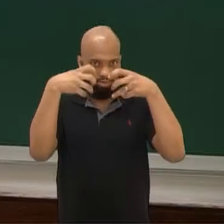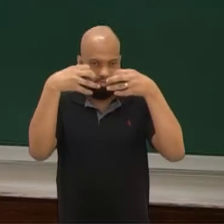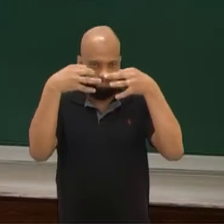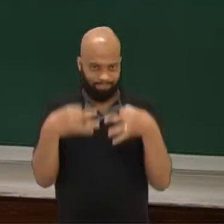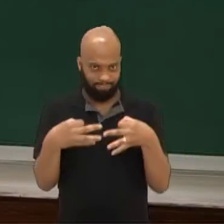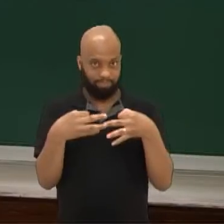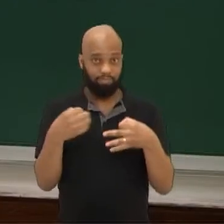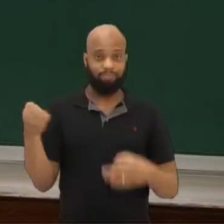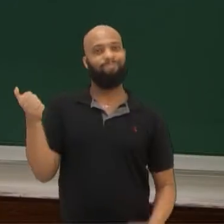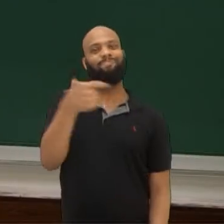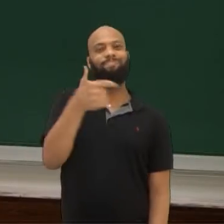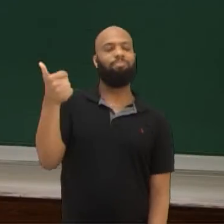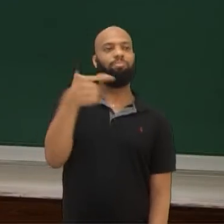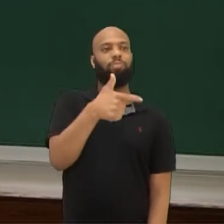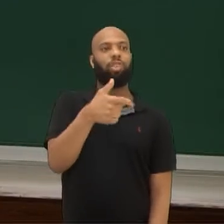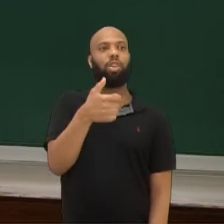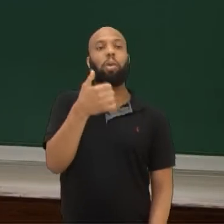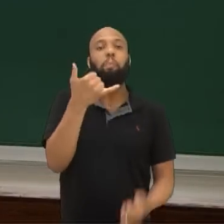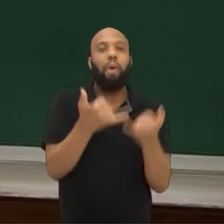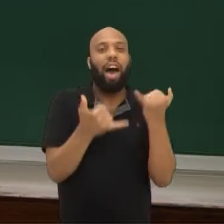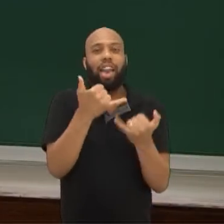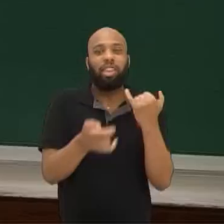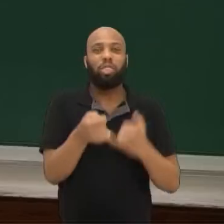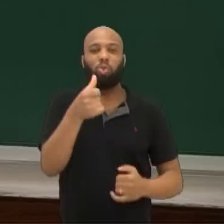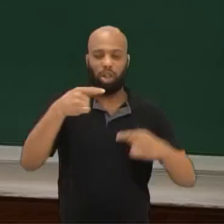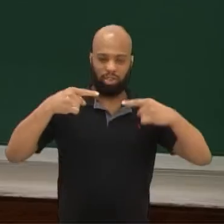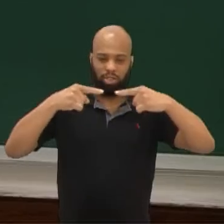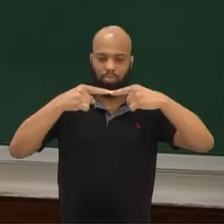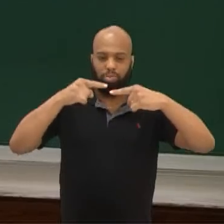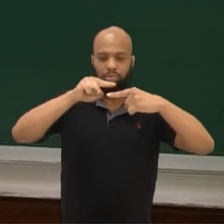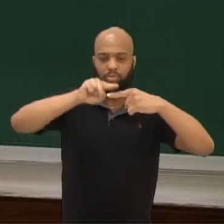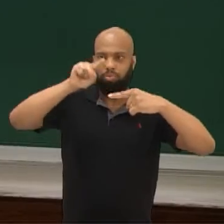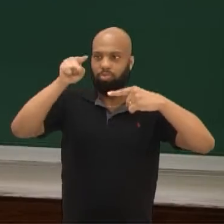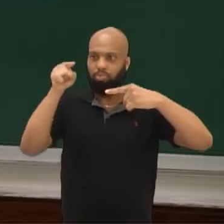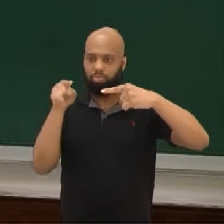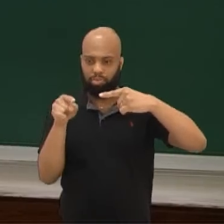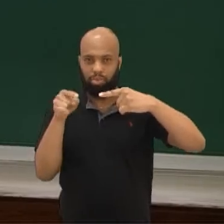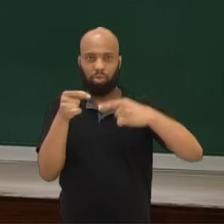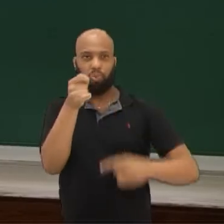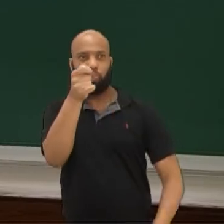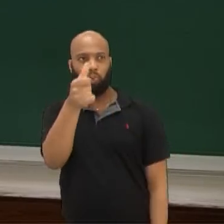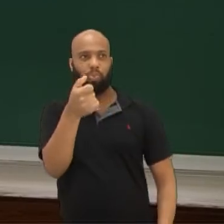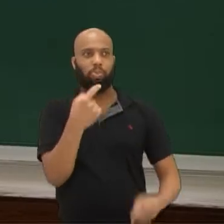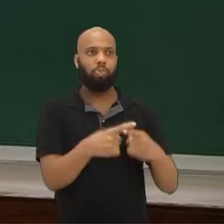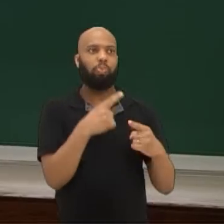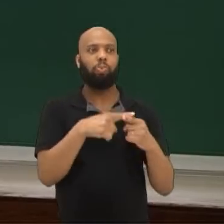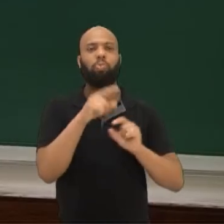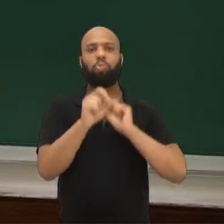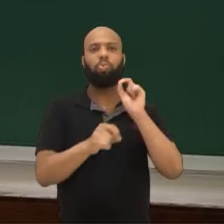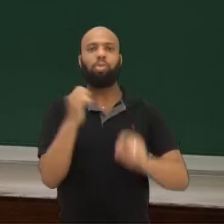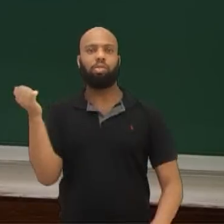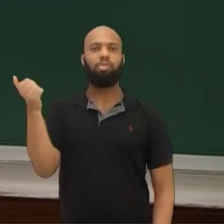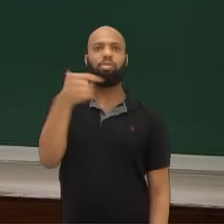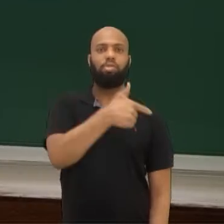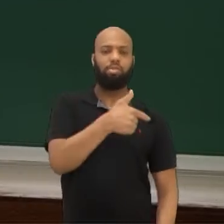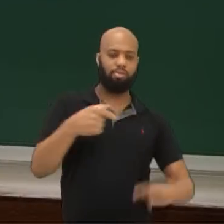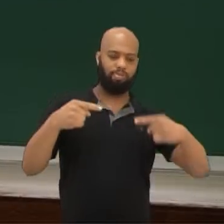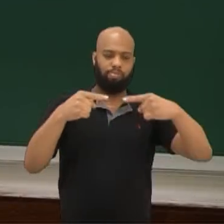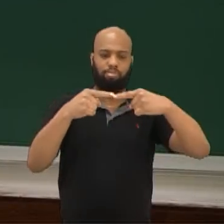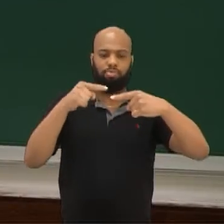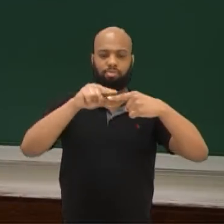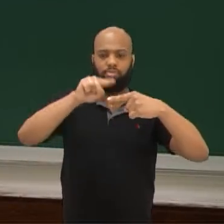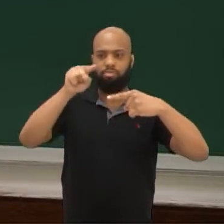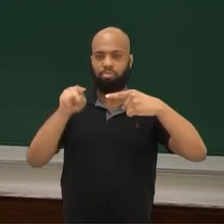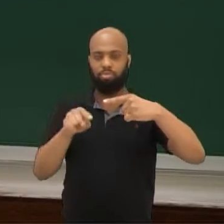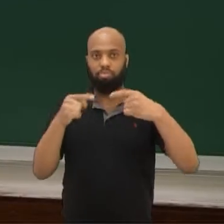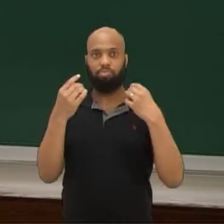né? Olha, ele é quase uma volta. Um pouquinho menor que uma volta. Então, quer dizer que ele é maior que o ângulo reto, certo?